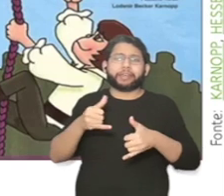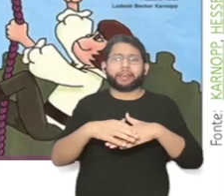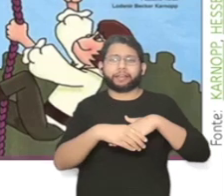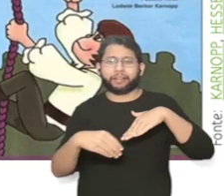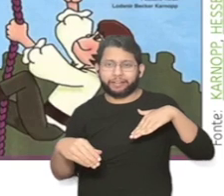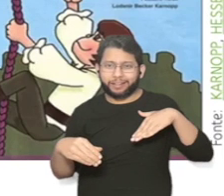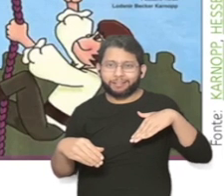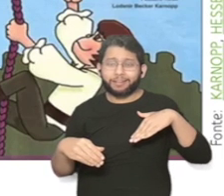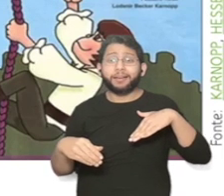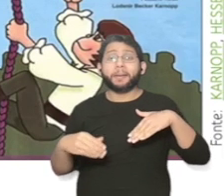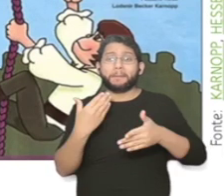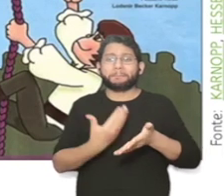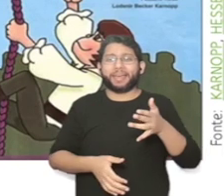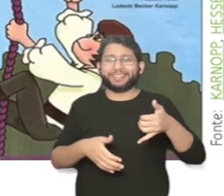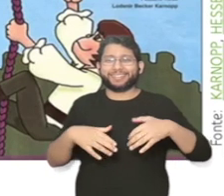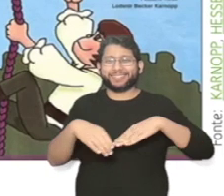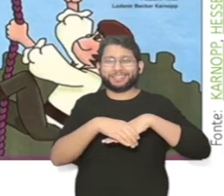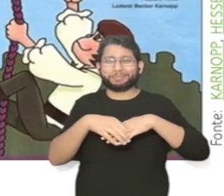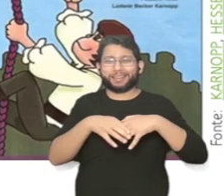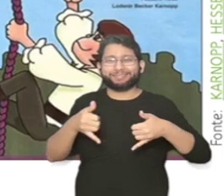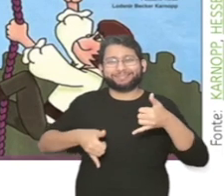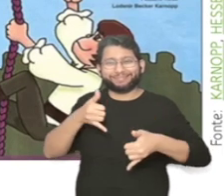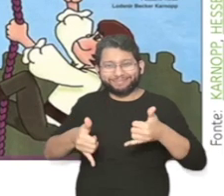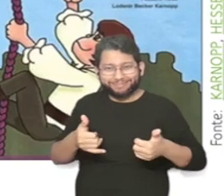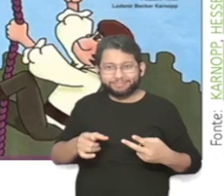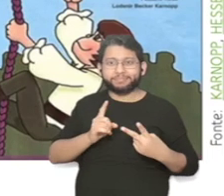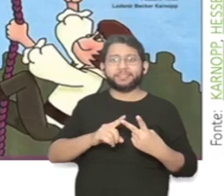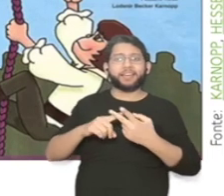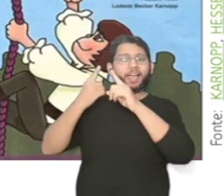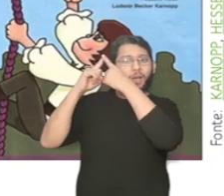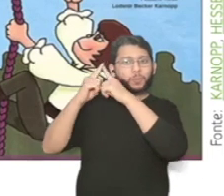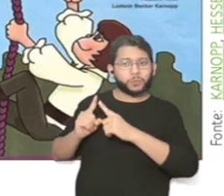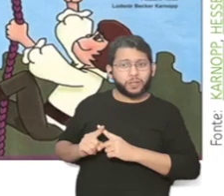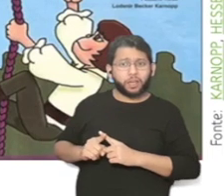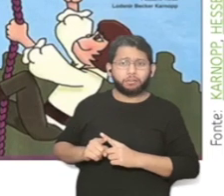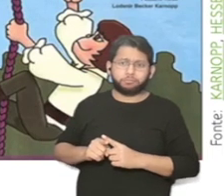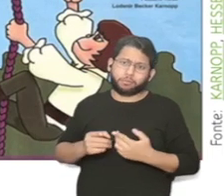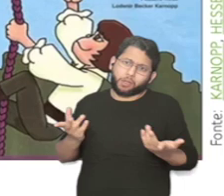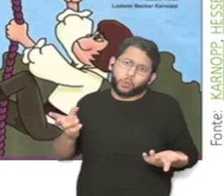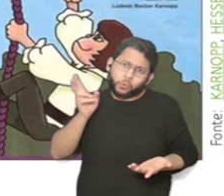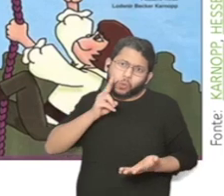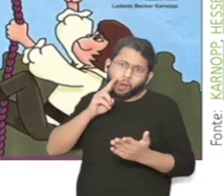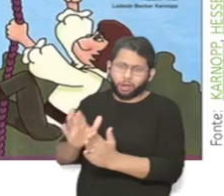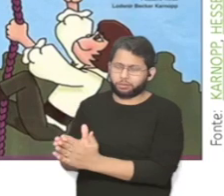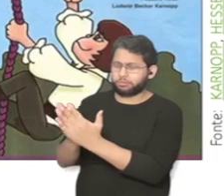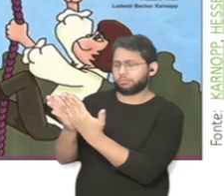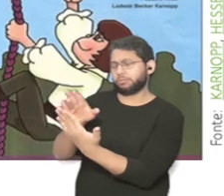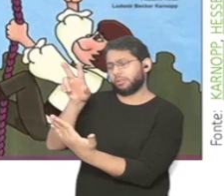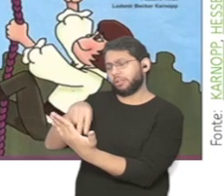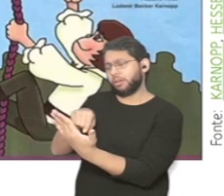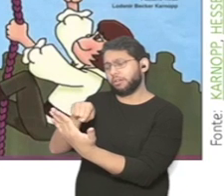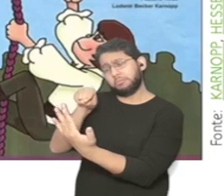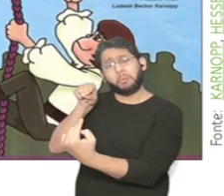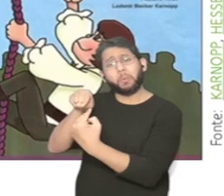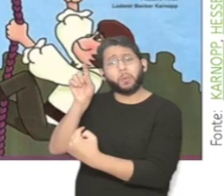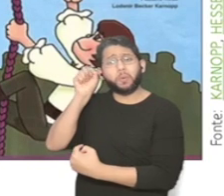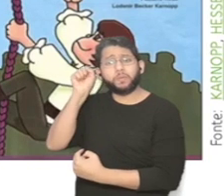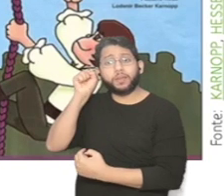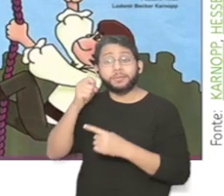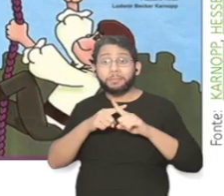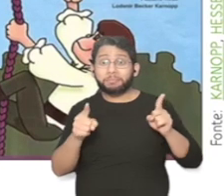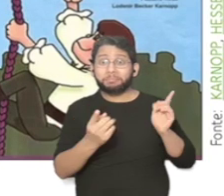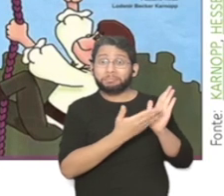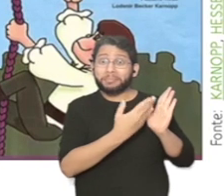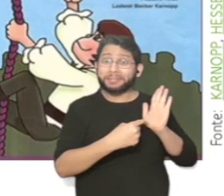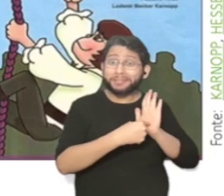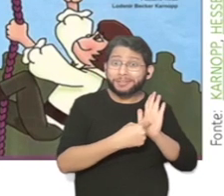só que nesses contos, de uma certa forma adaptado para a cultura surda, os personagens também são surdos. A Cinderela aí, ela tem adaptações